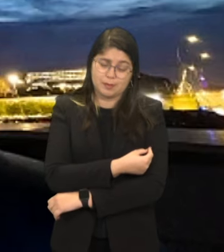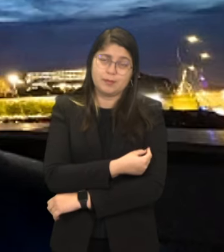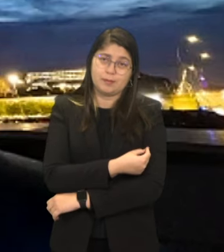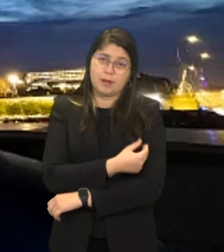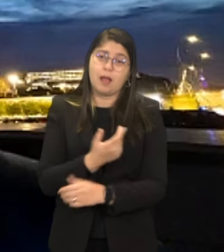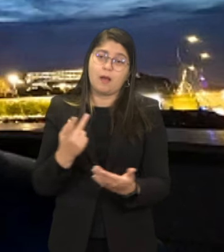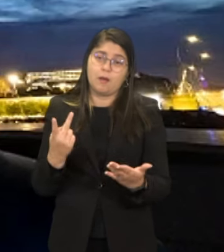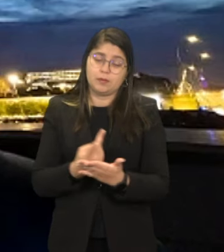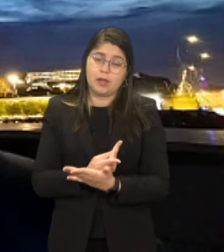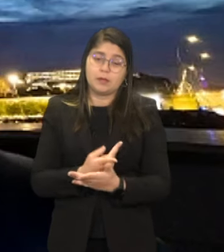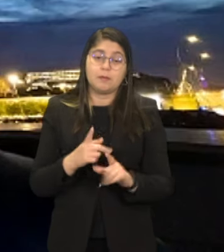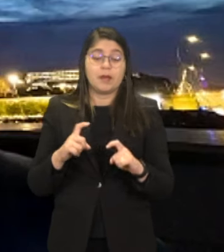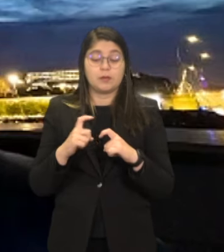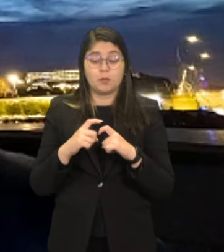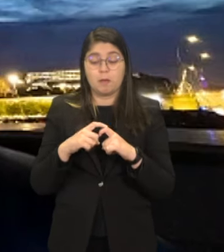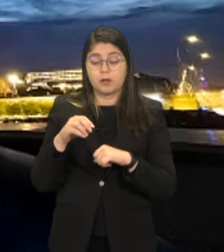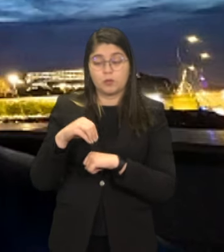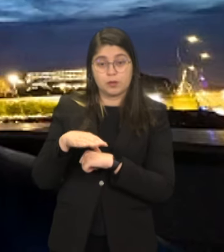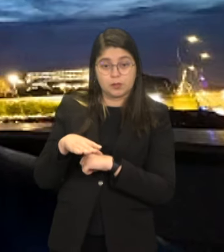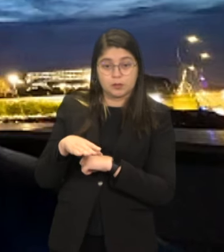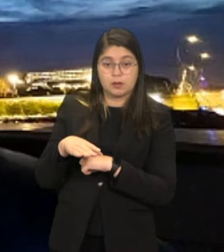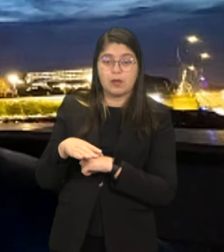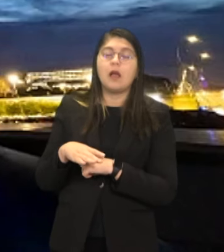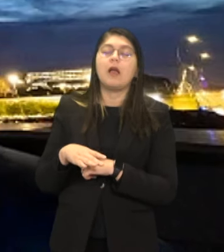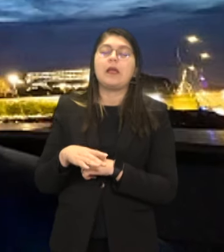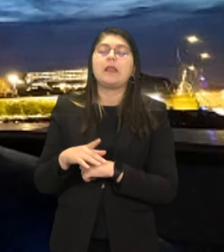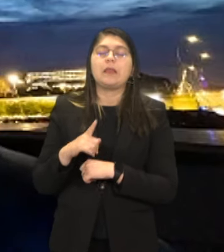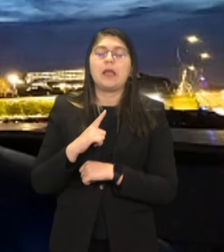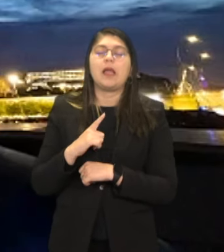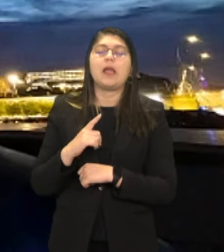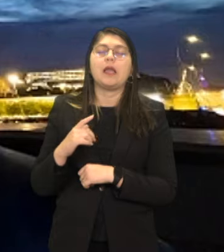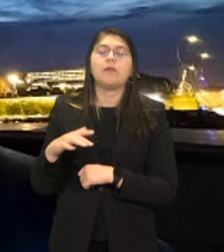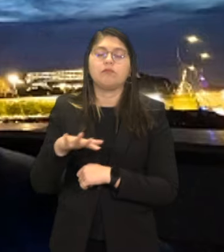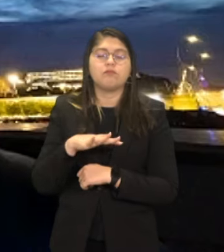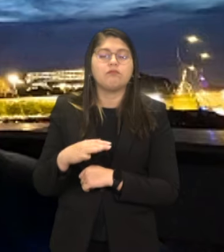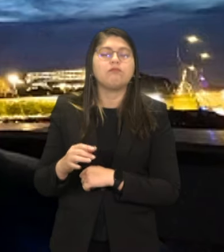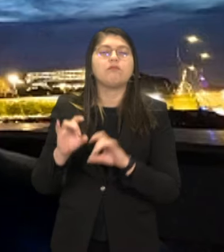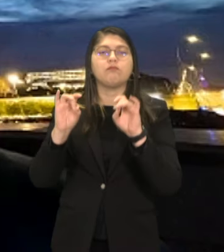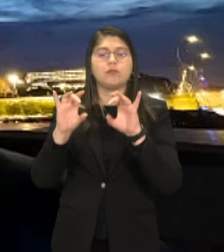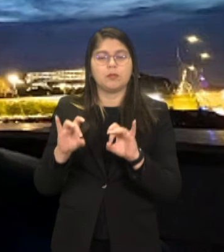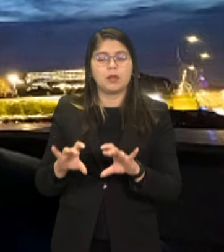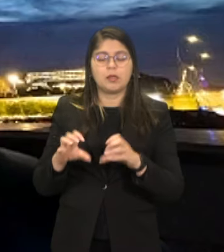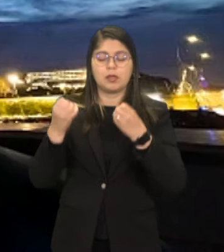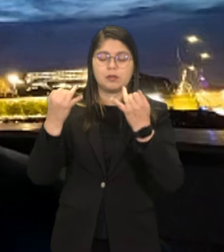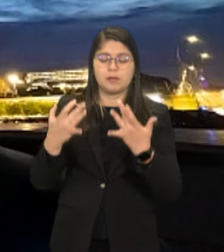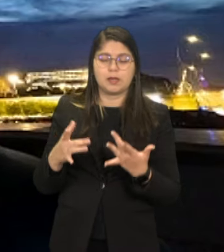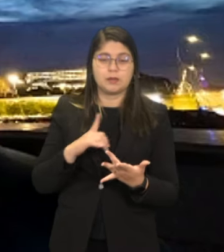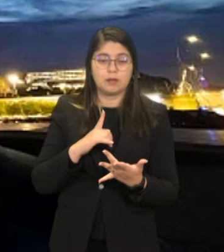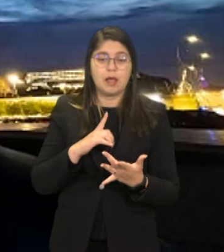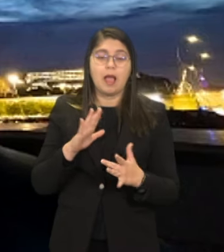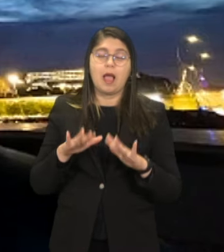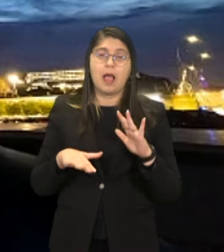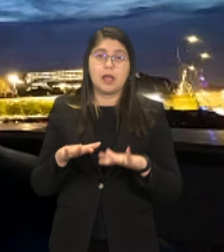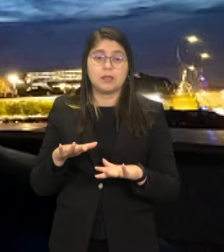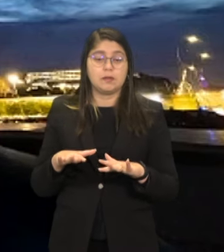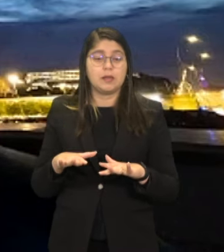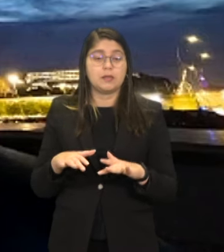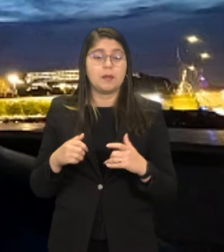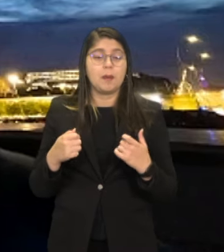médica, num caso muito específico e devidamente justificado, ela pode demandar uma série